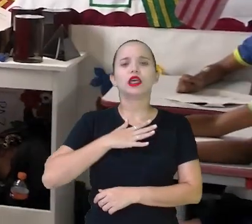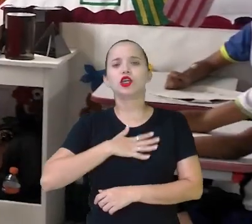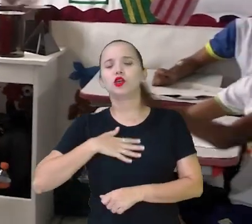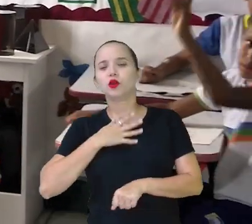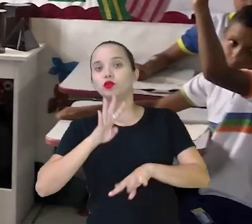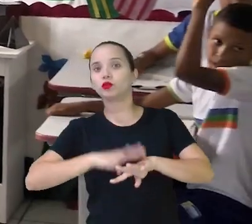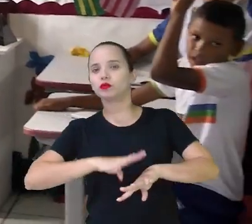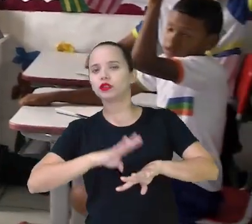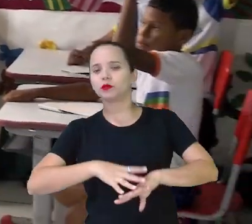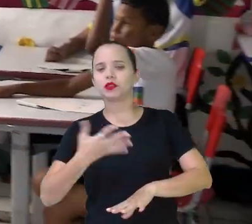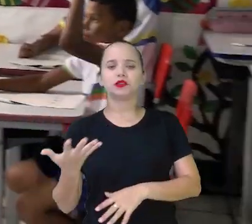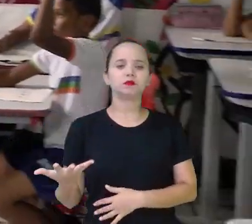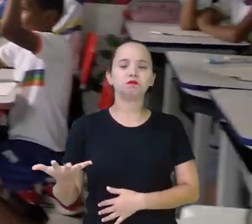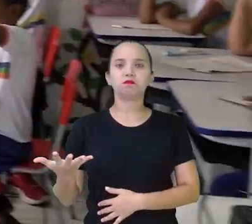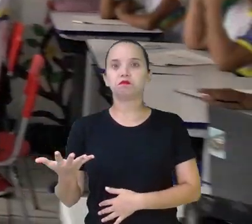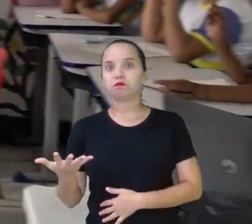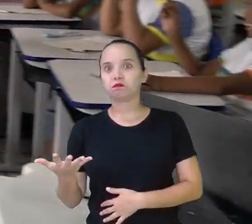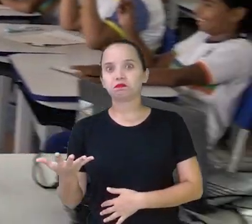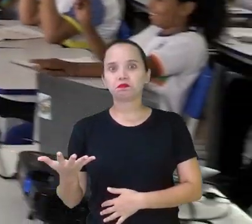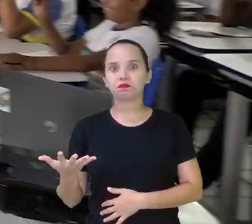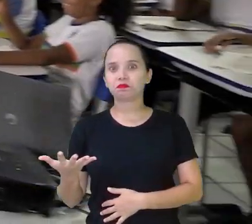matemática?